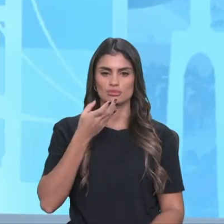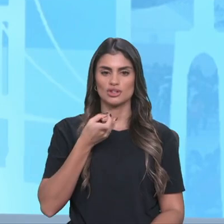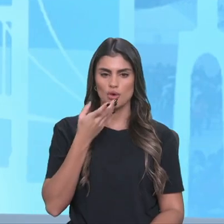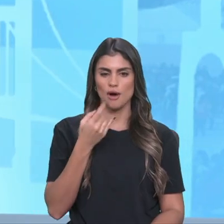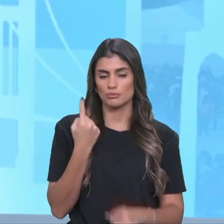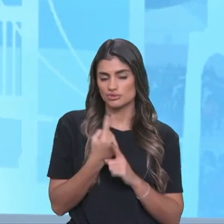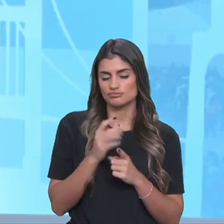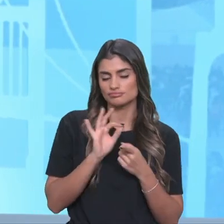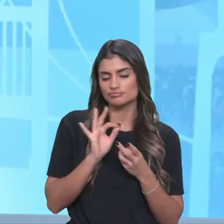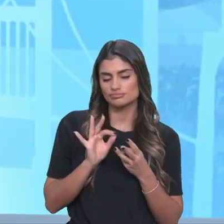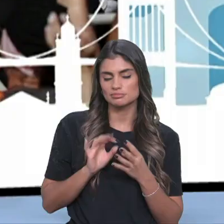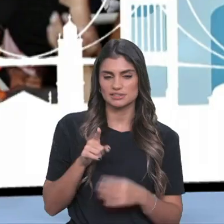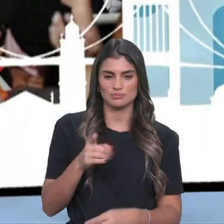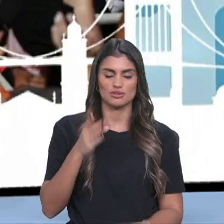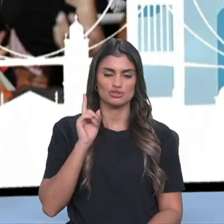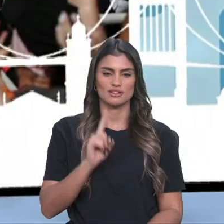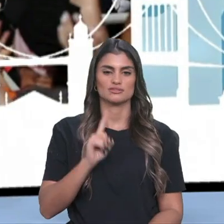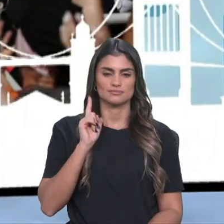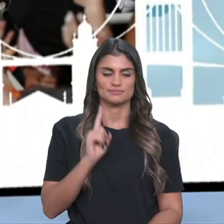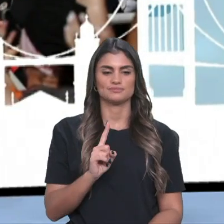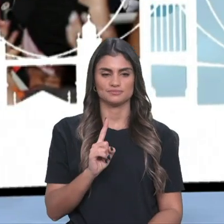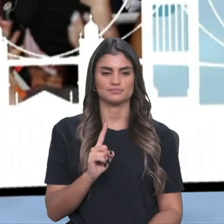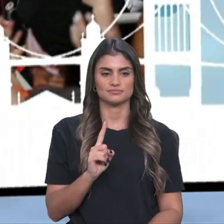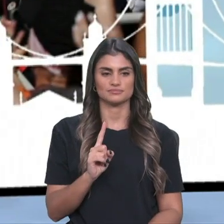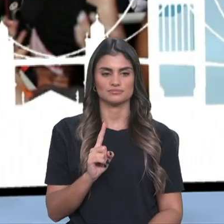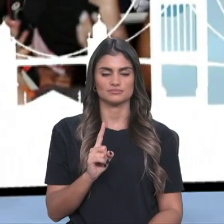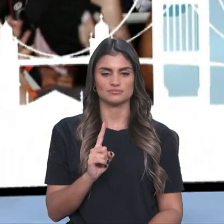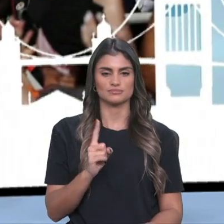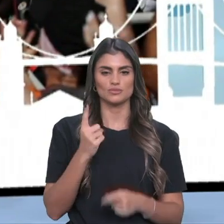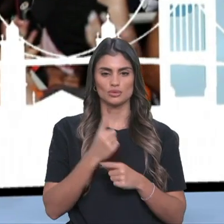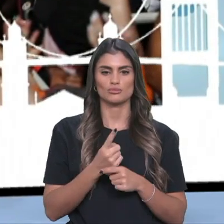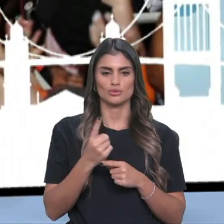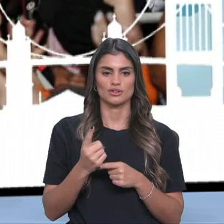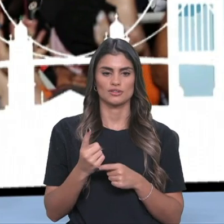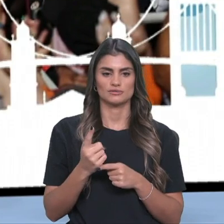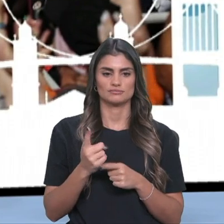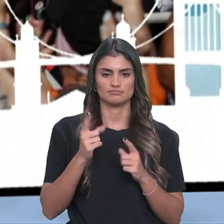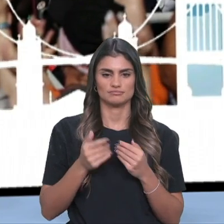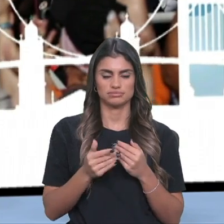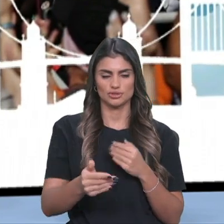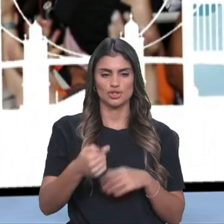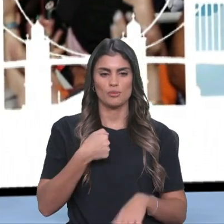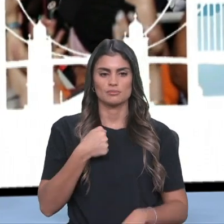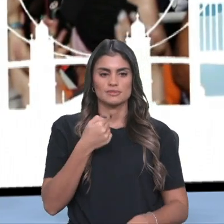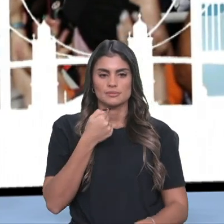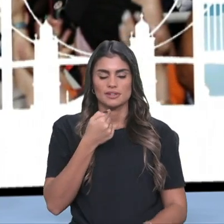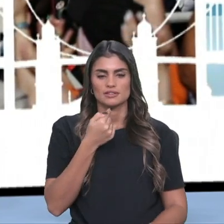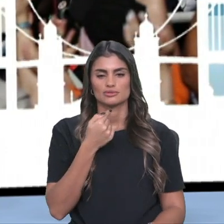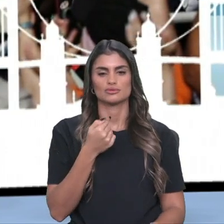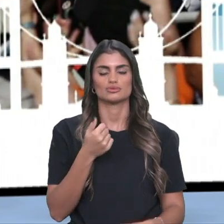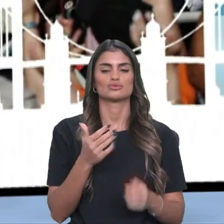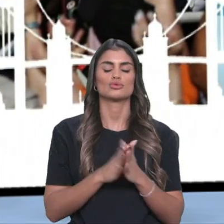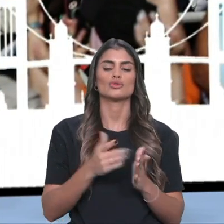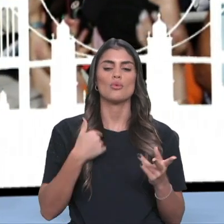aspectos. Foi fundamental porque foi aí que eu percebi que tudo o que eu